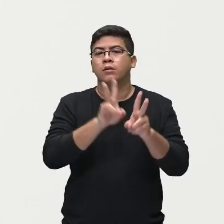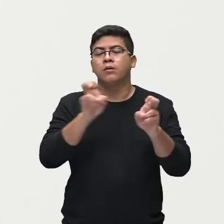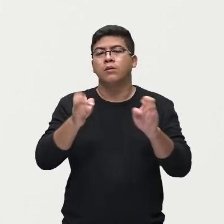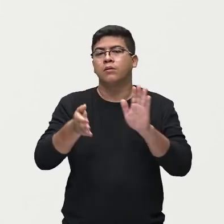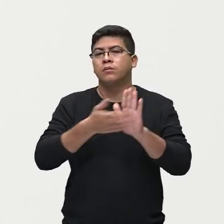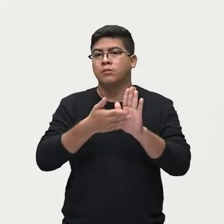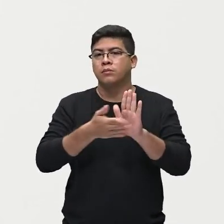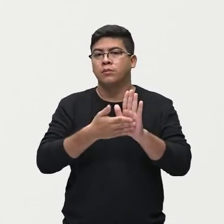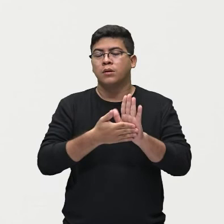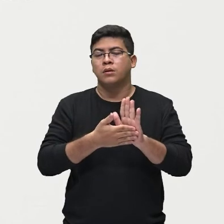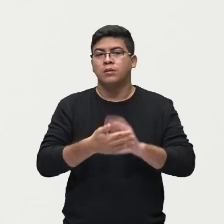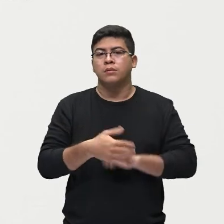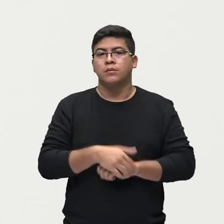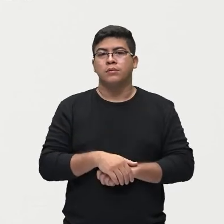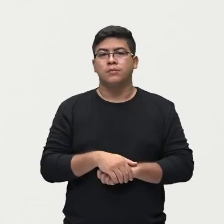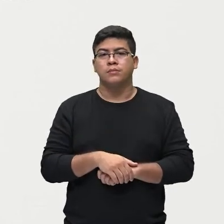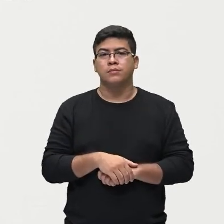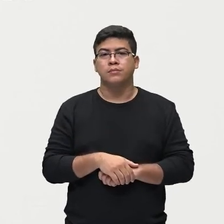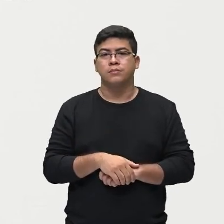né?